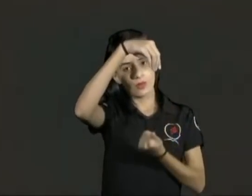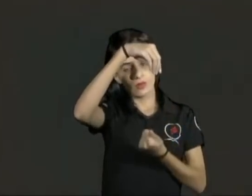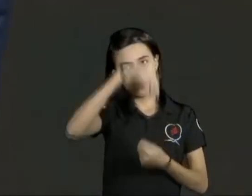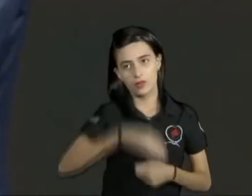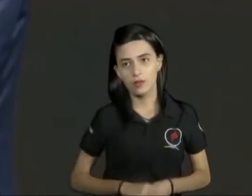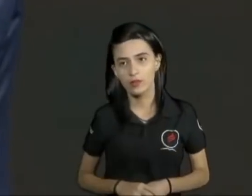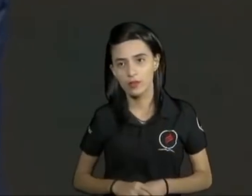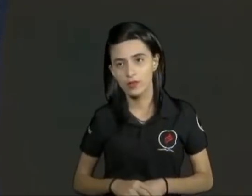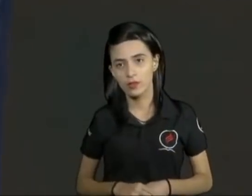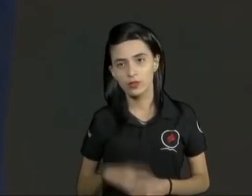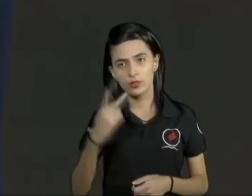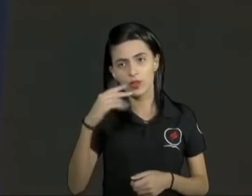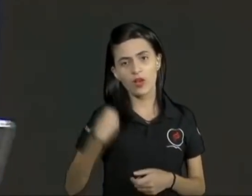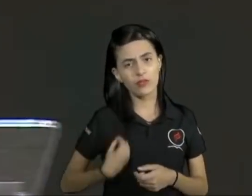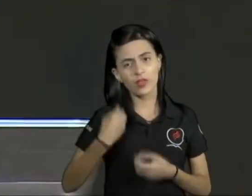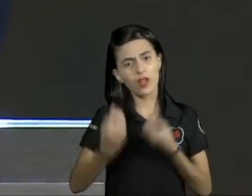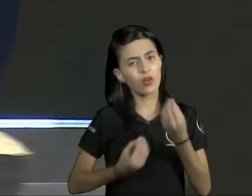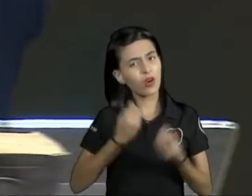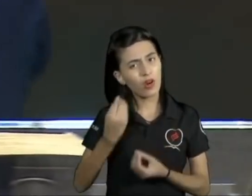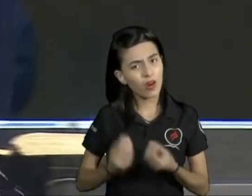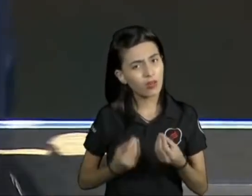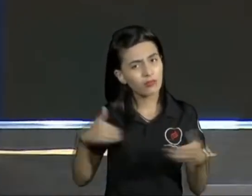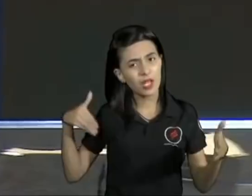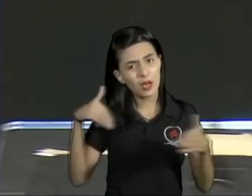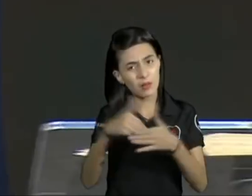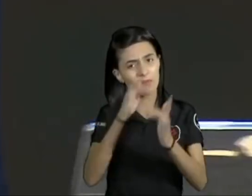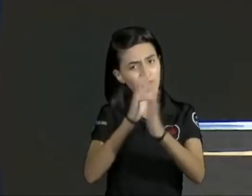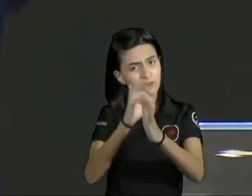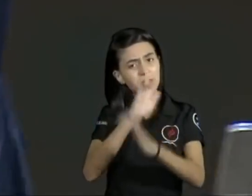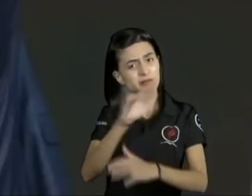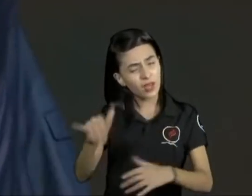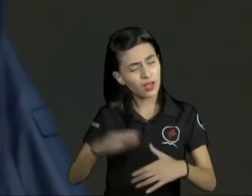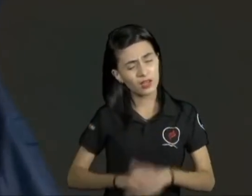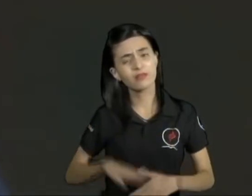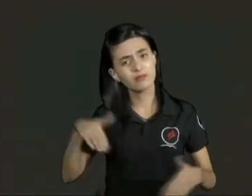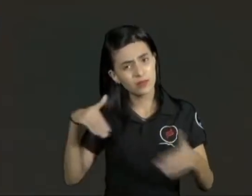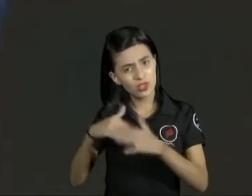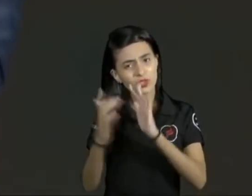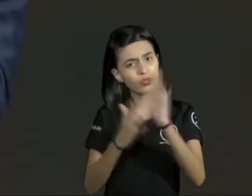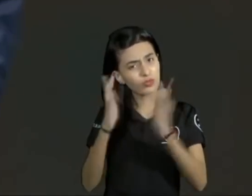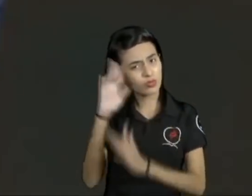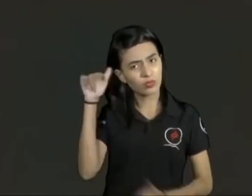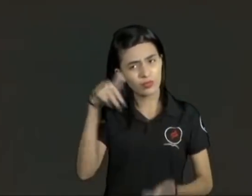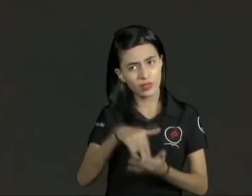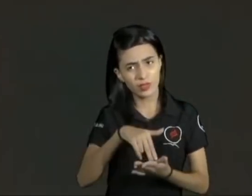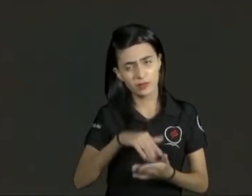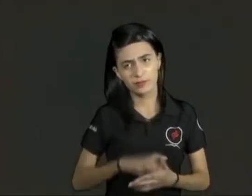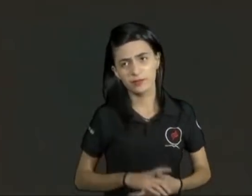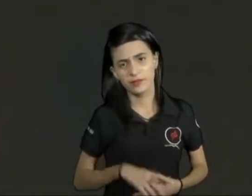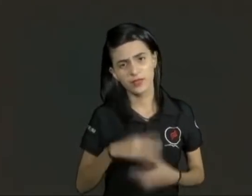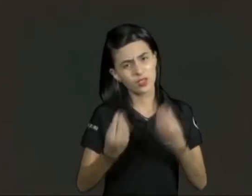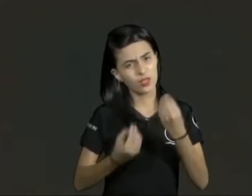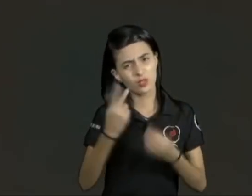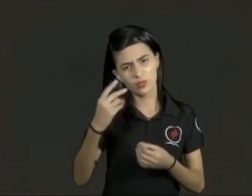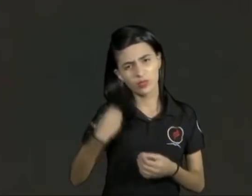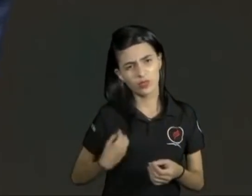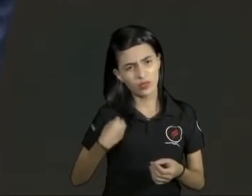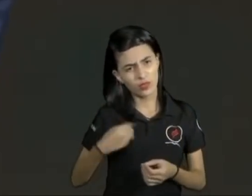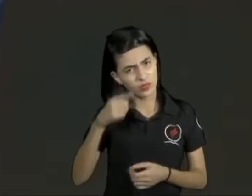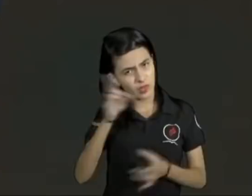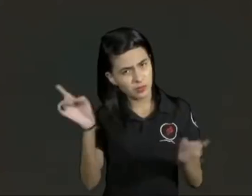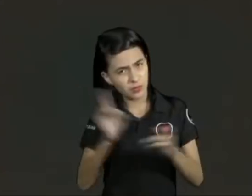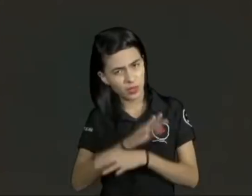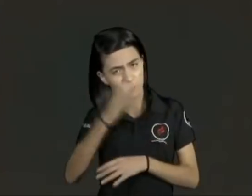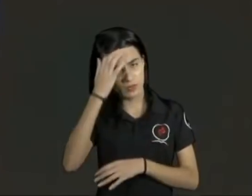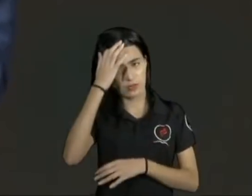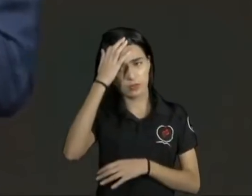E como tá a sua vida qualquer hora a trombeta vai Soar a qualquer hora Jesus vem como tá você você tá